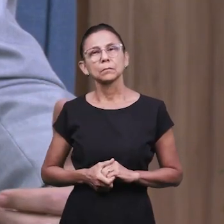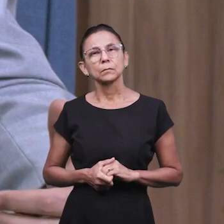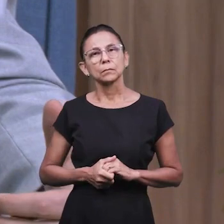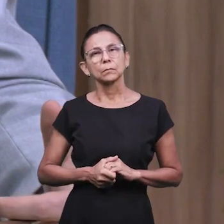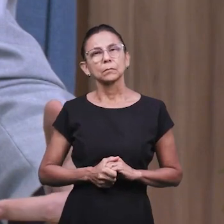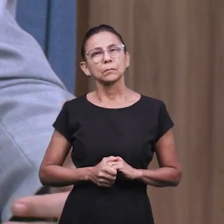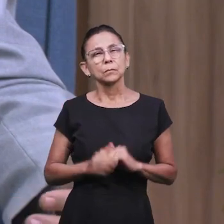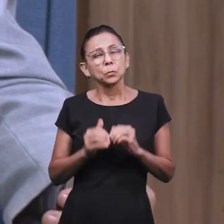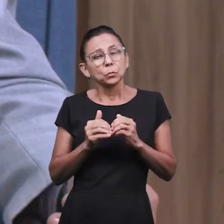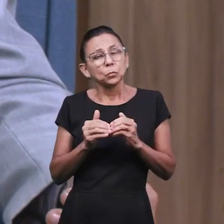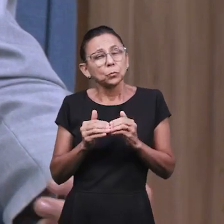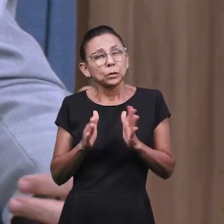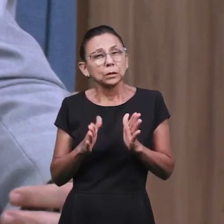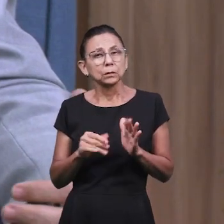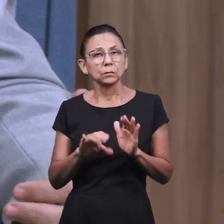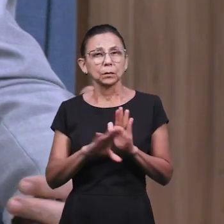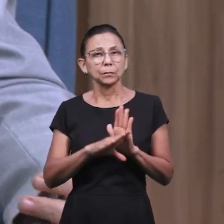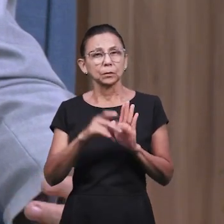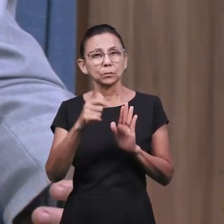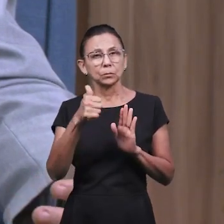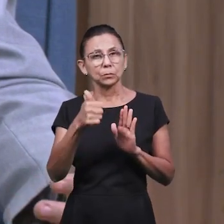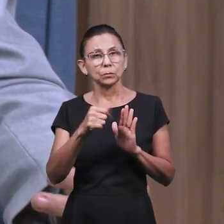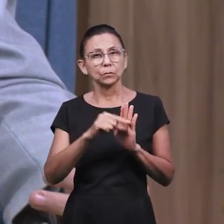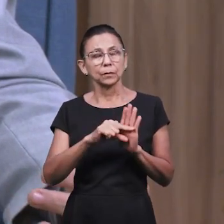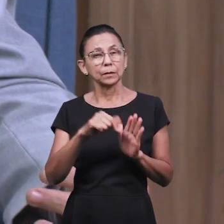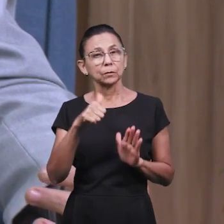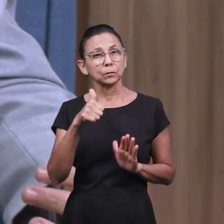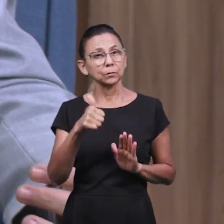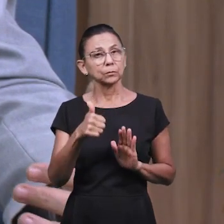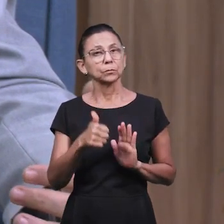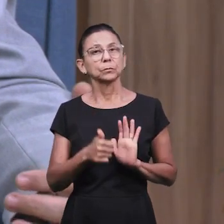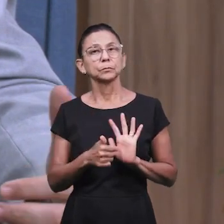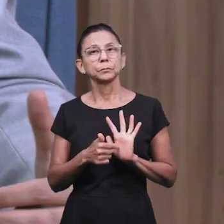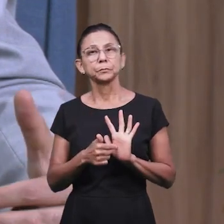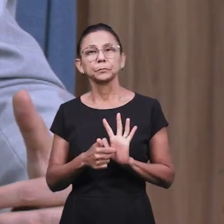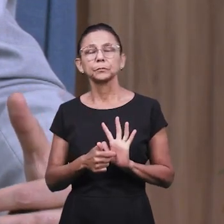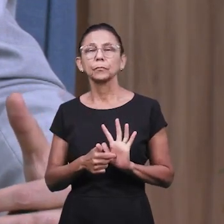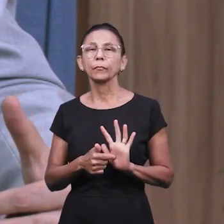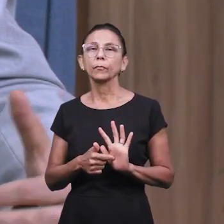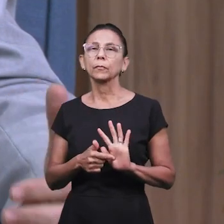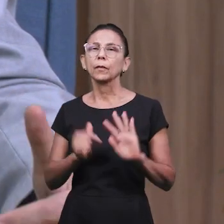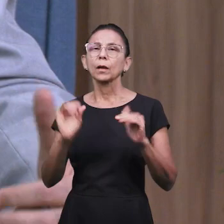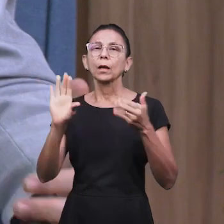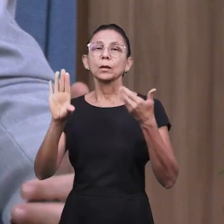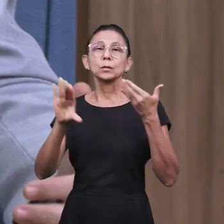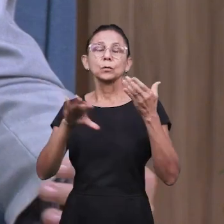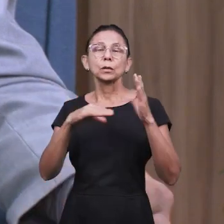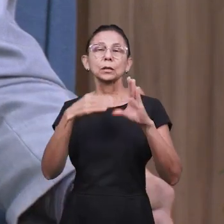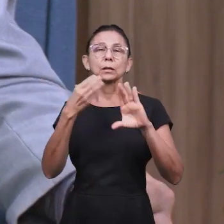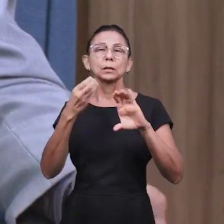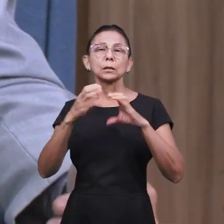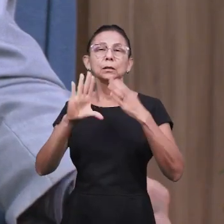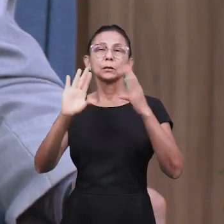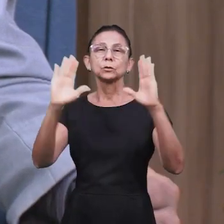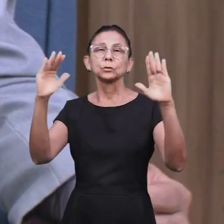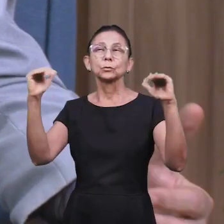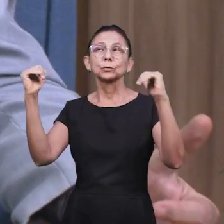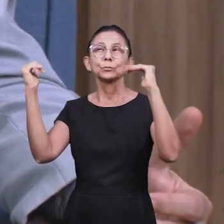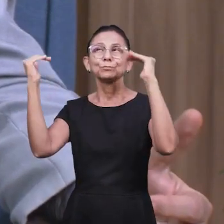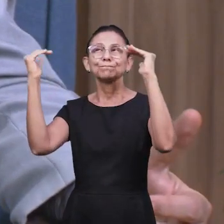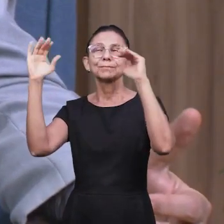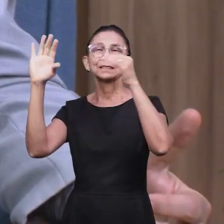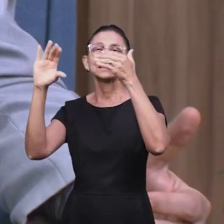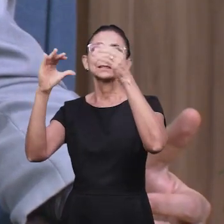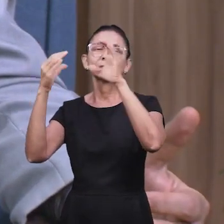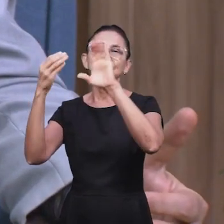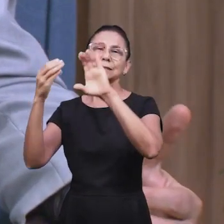desde o primeiro momento, né? O capítulo 1, verso 1 diz assim, o cântico dos cânticos que é de Salomão. Que